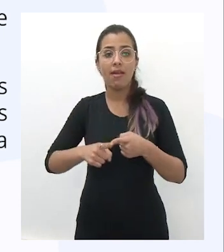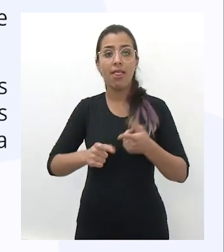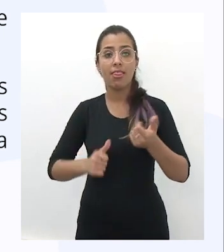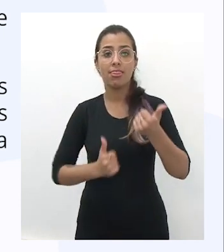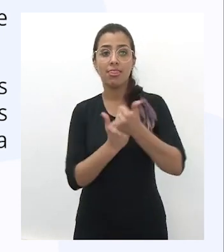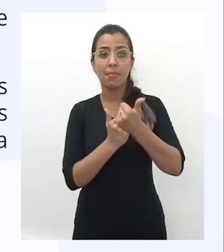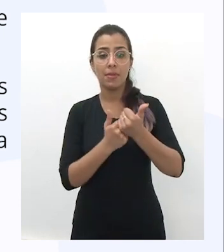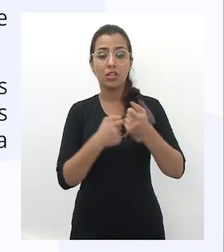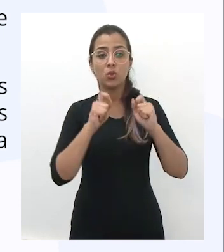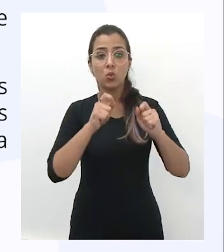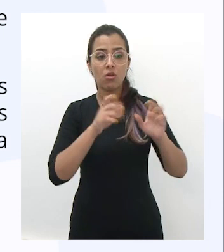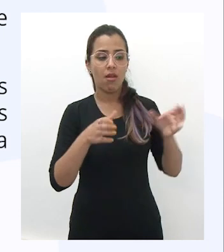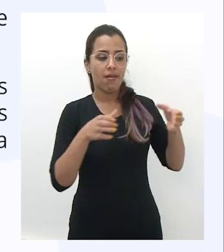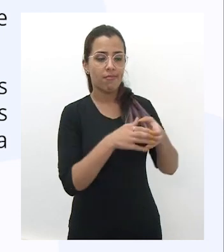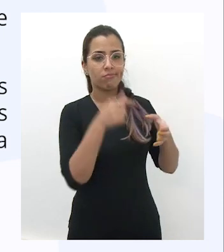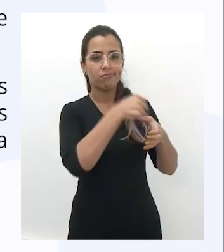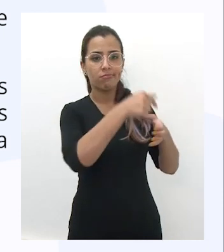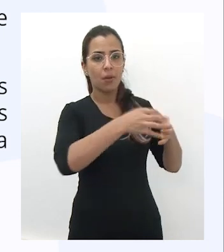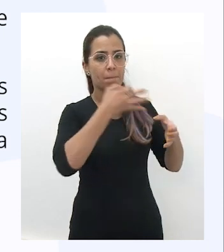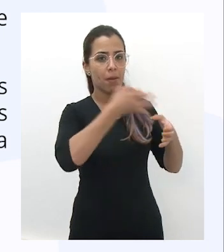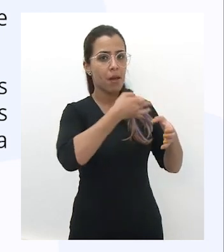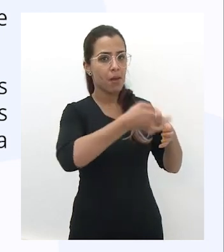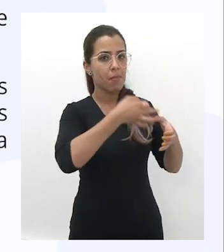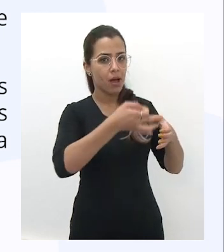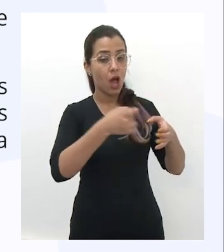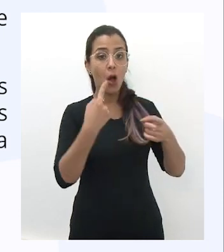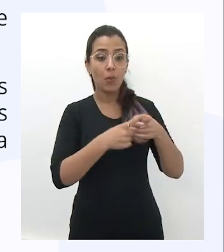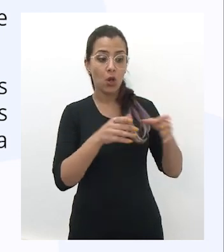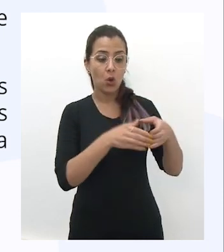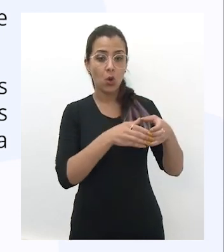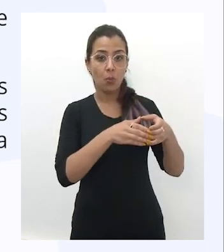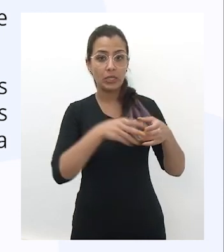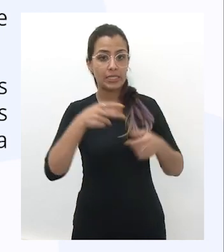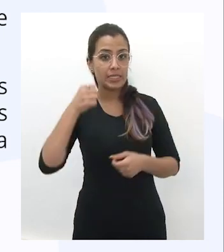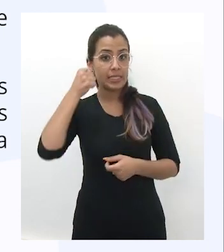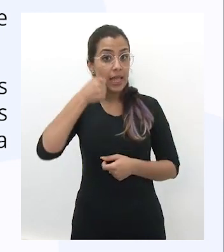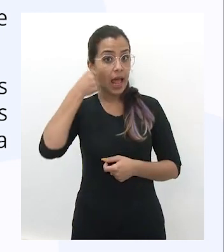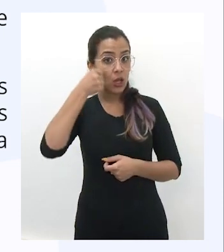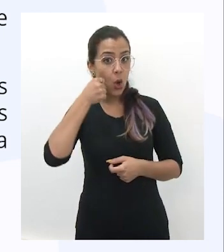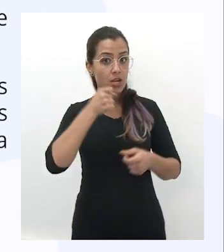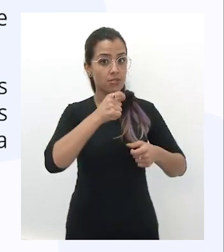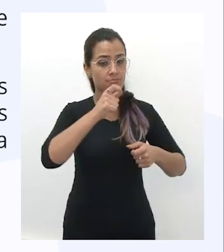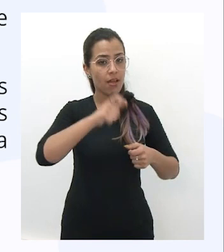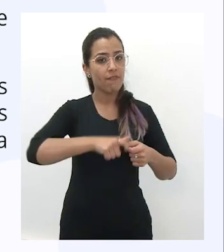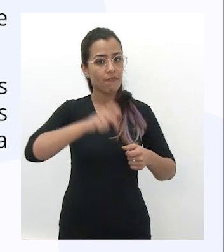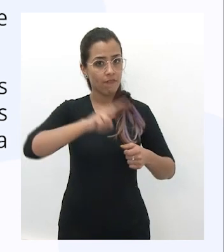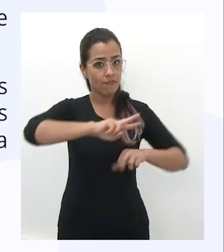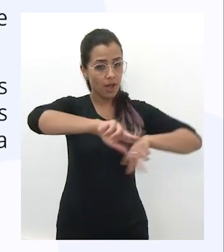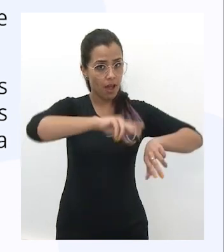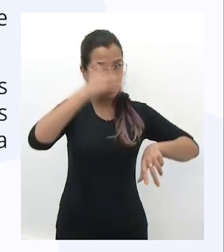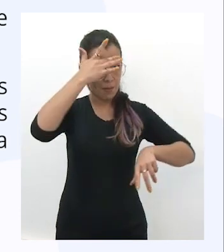lá, Sextuano. Então, esses reis, eles eram escolhidos pelos senadores. Esses senadores eram aqueles chefes das famílias